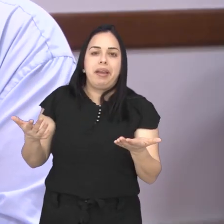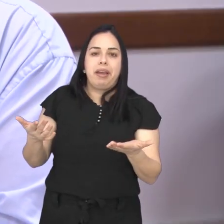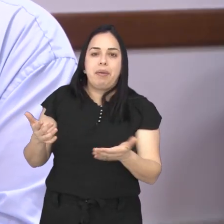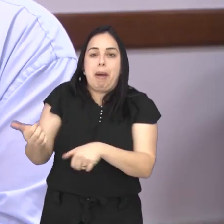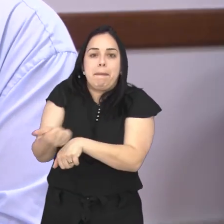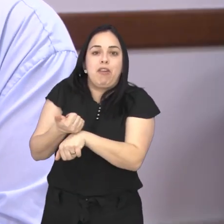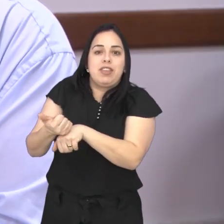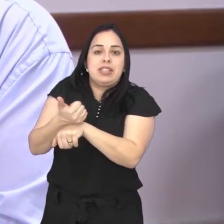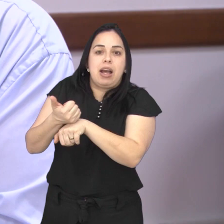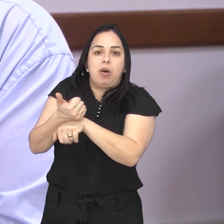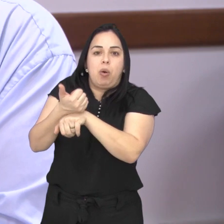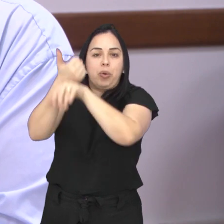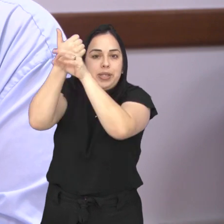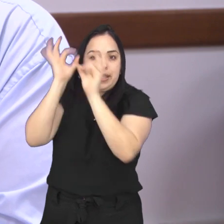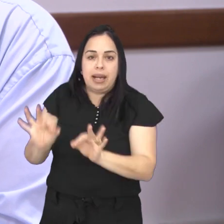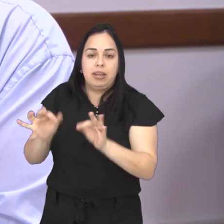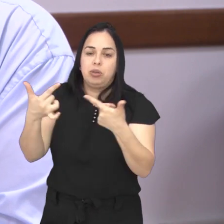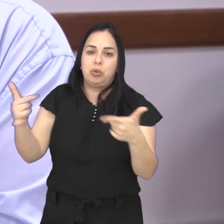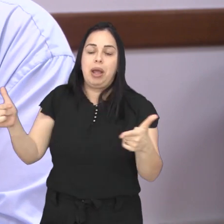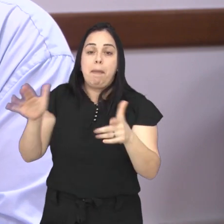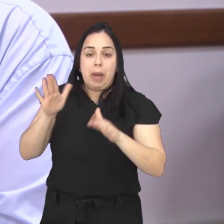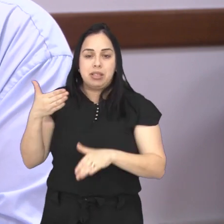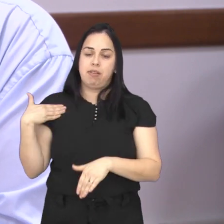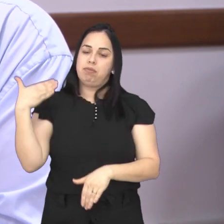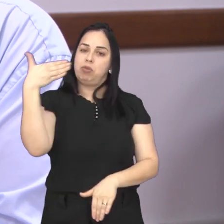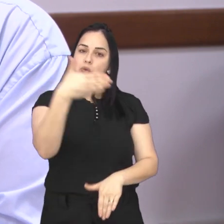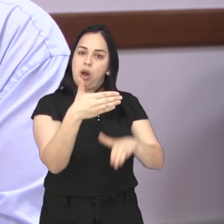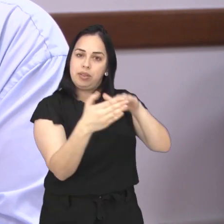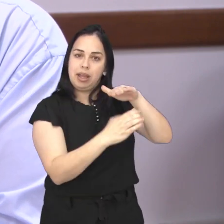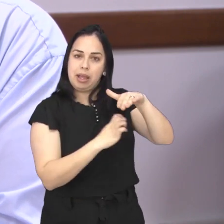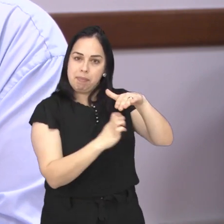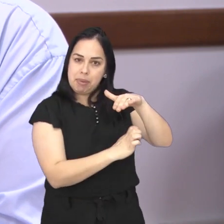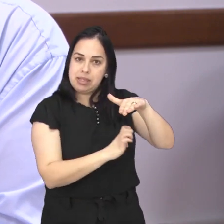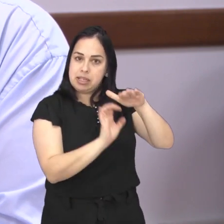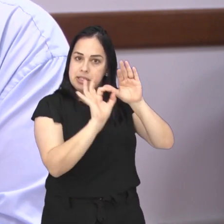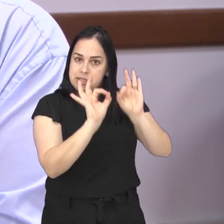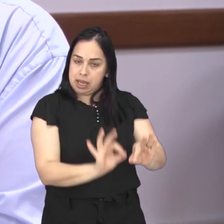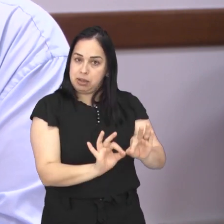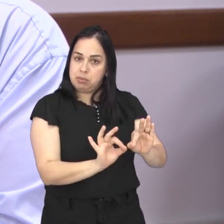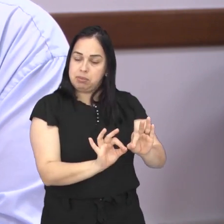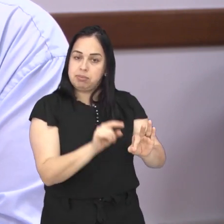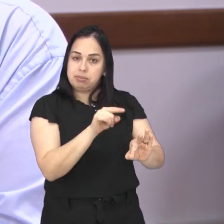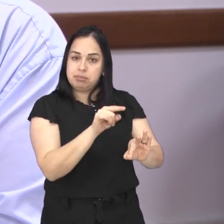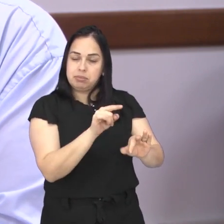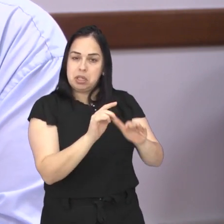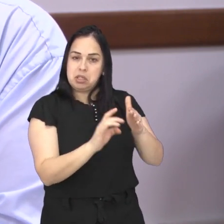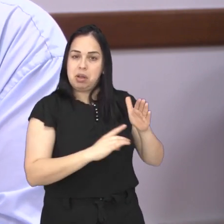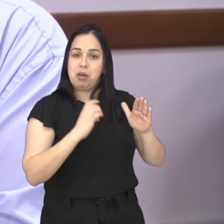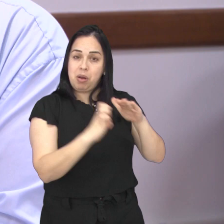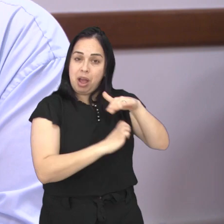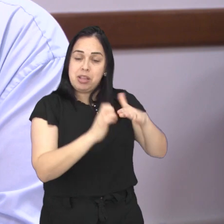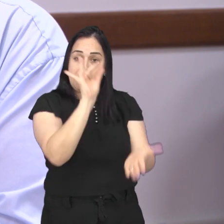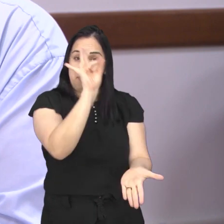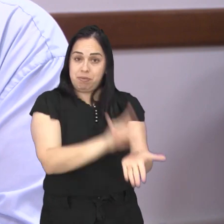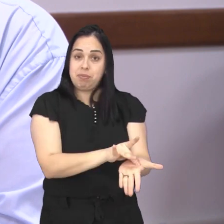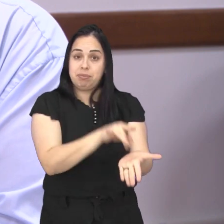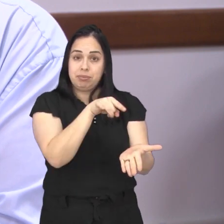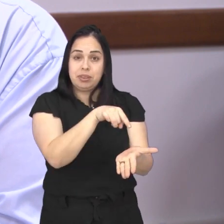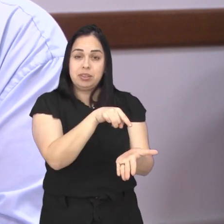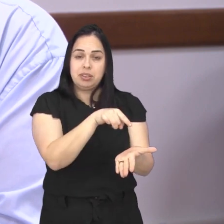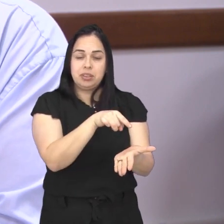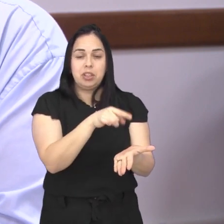filatelia, mas chegando numa agência de correio nas centrais, não nas agências franqueadas. Nas